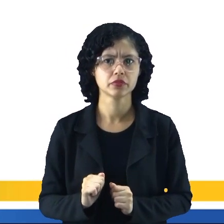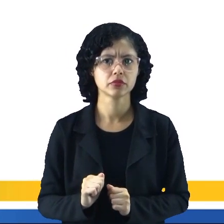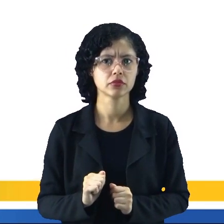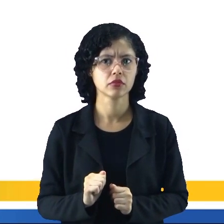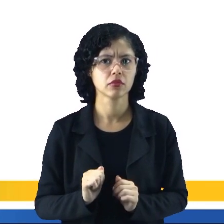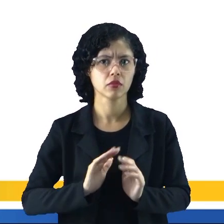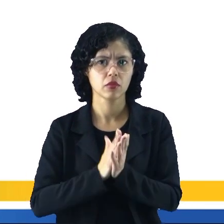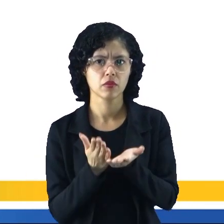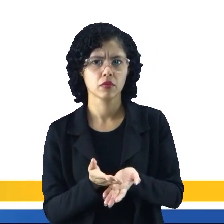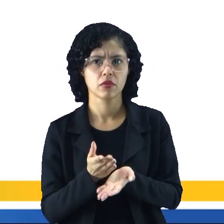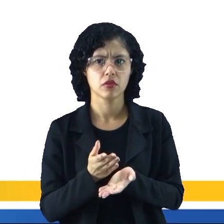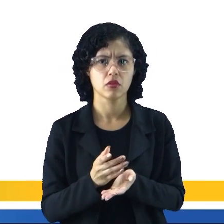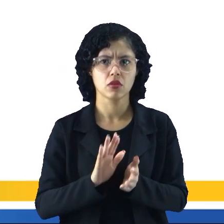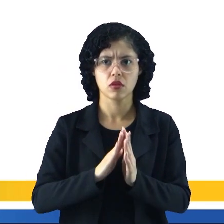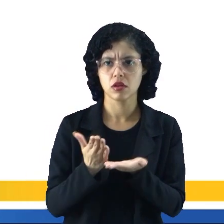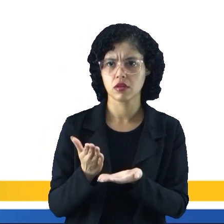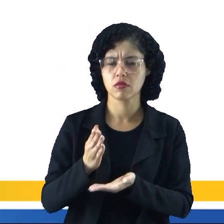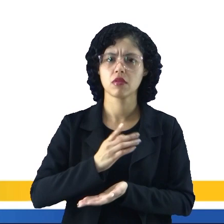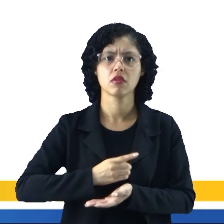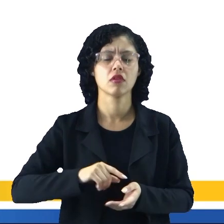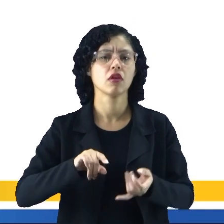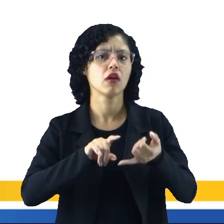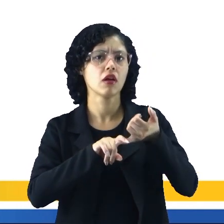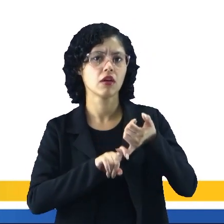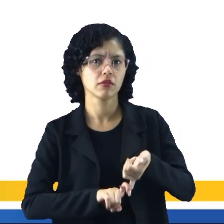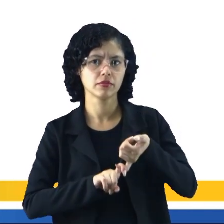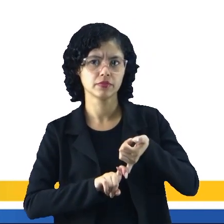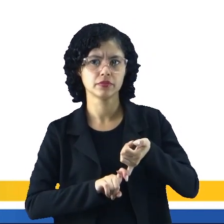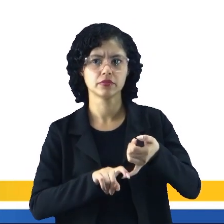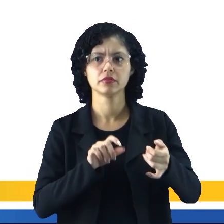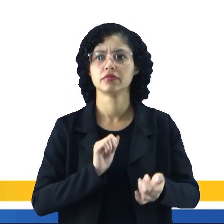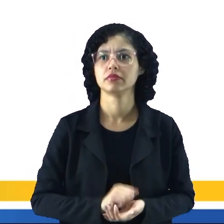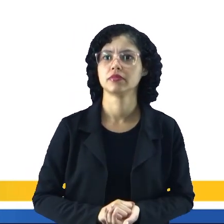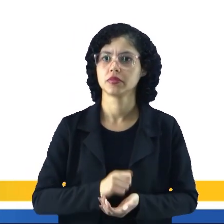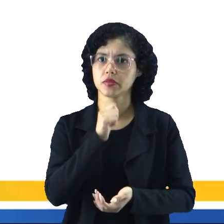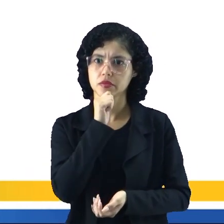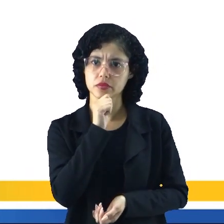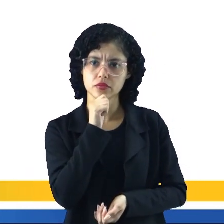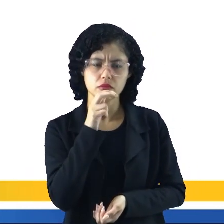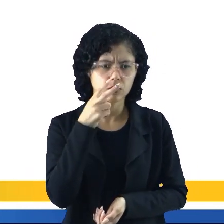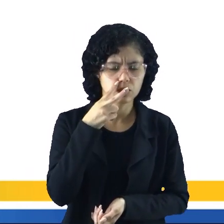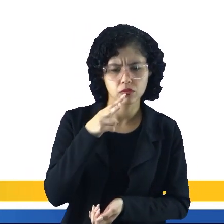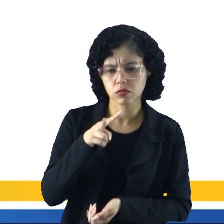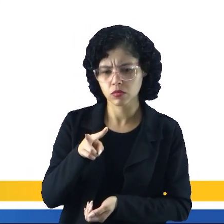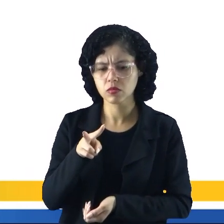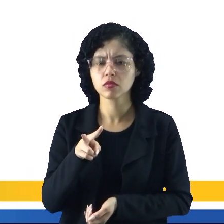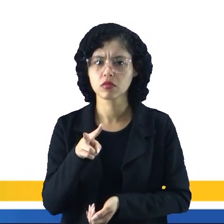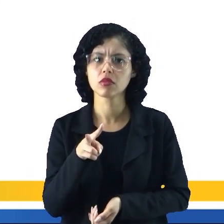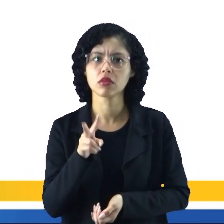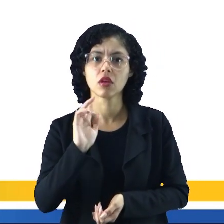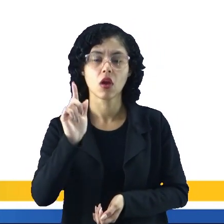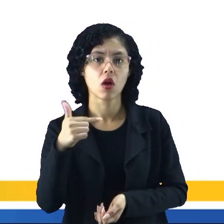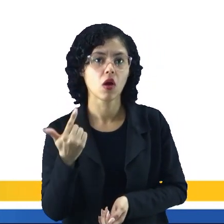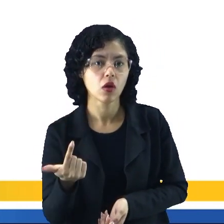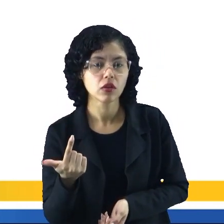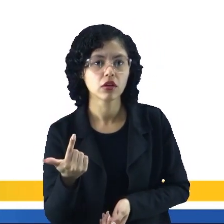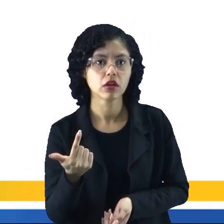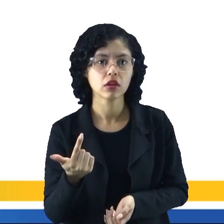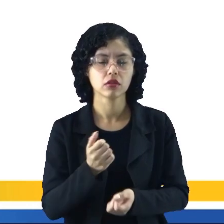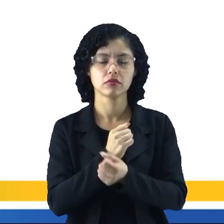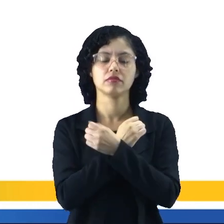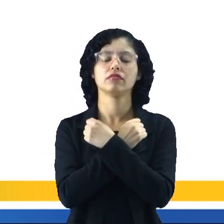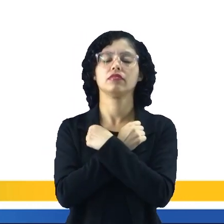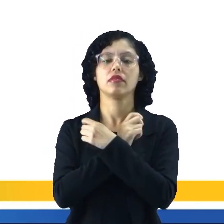epílogo de um livro adúltero entretanto Garcia inclinou-se ainda para beijar outra vez o